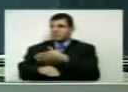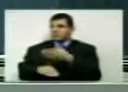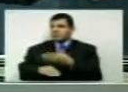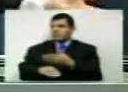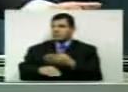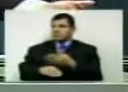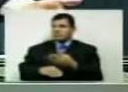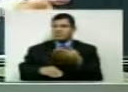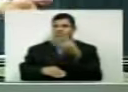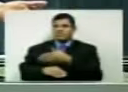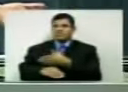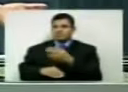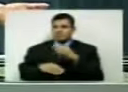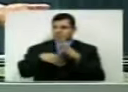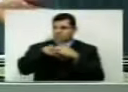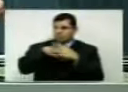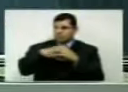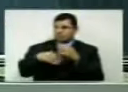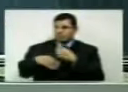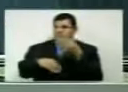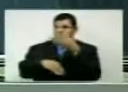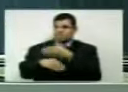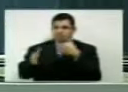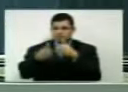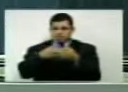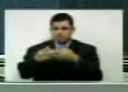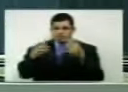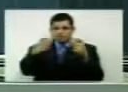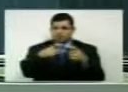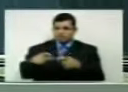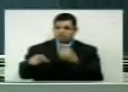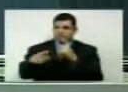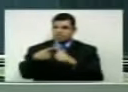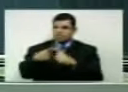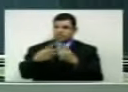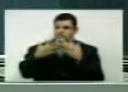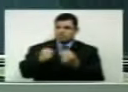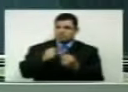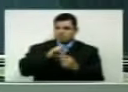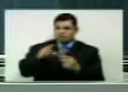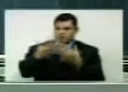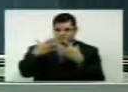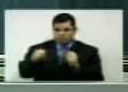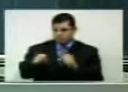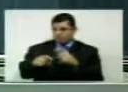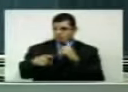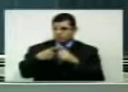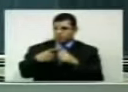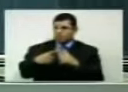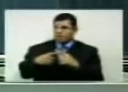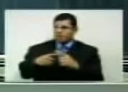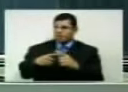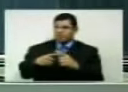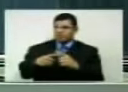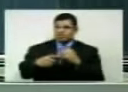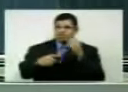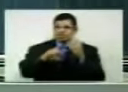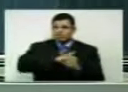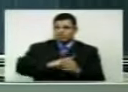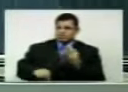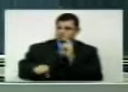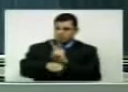entrei como visitante de uma paciente, e entro em qualquer lugar, com permissão ou sem permissão, porque é dever deste